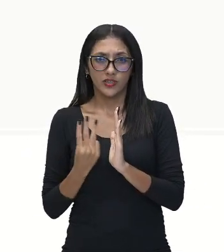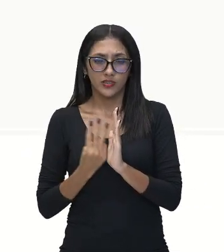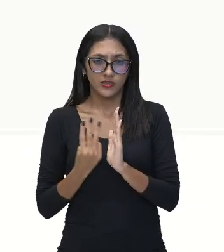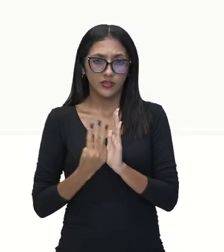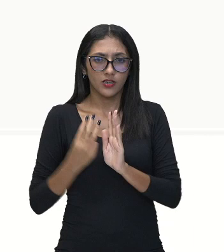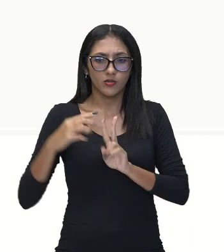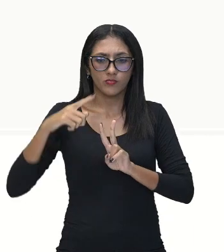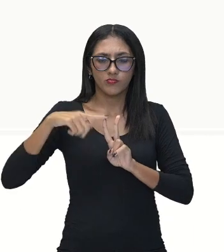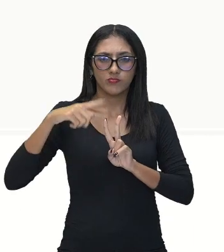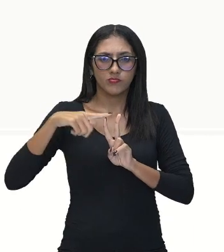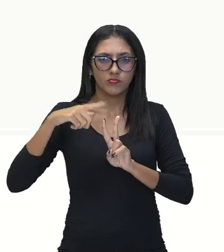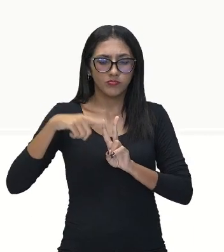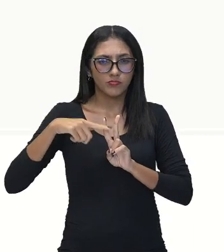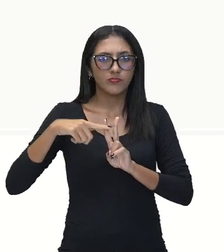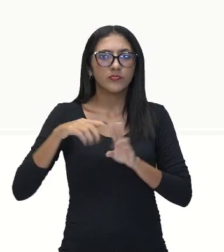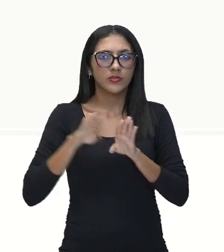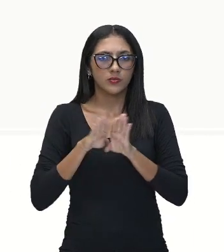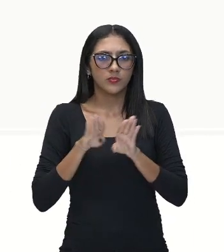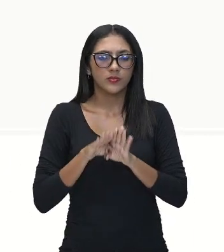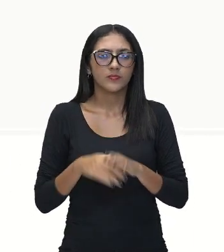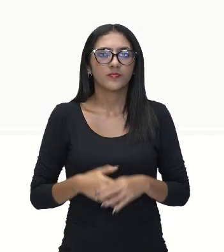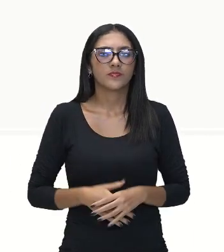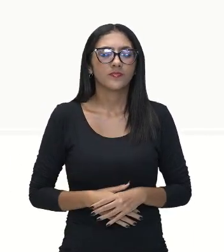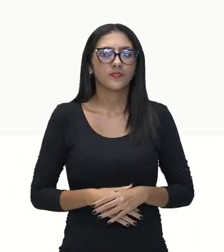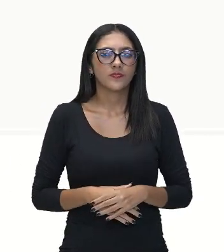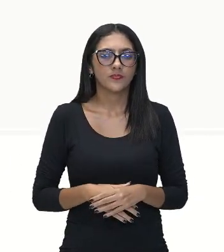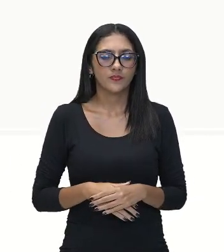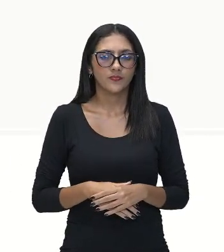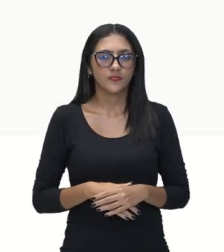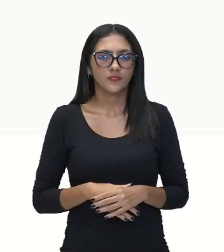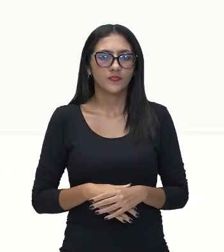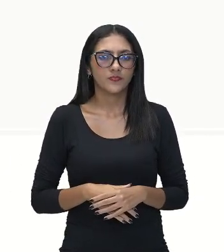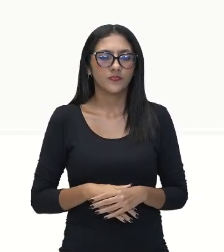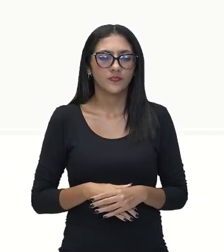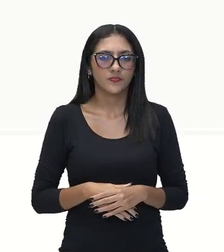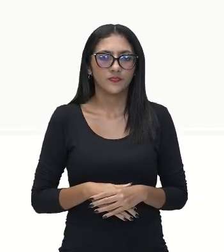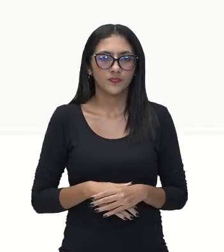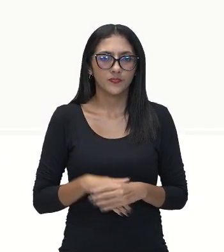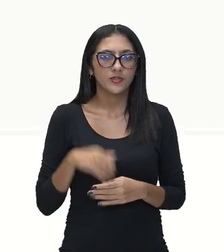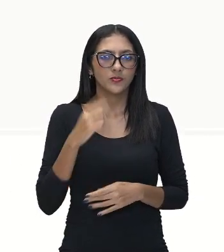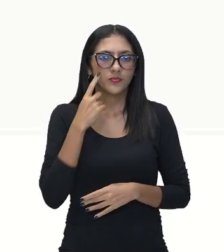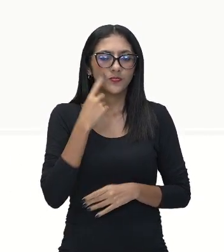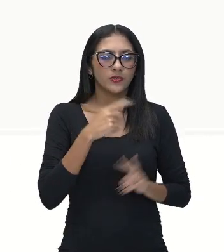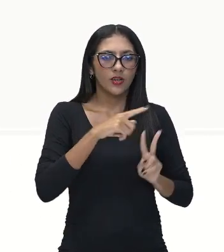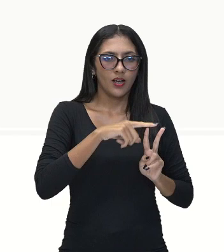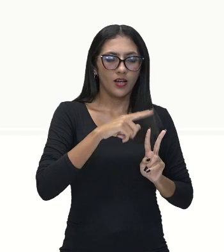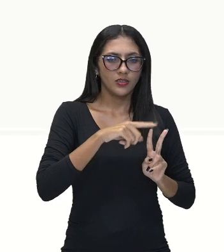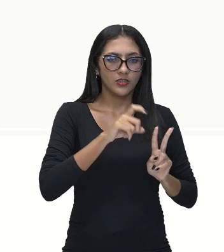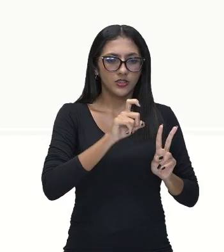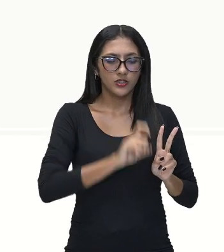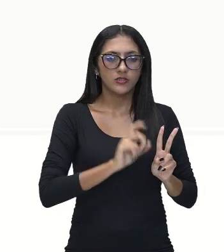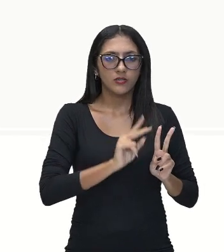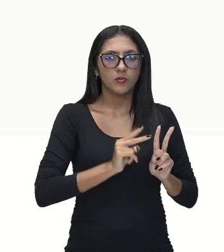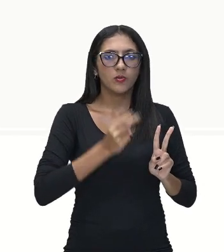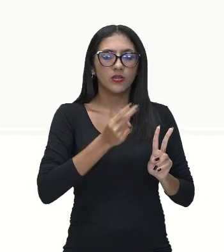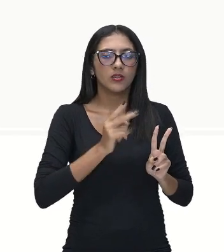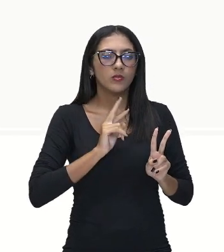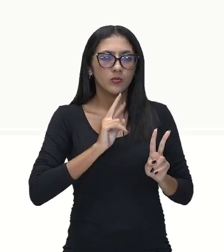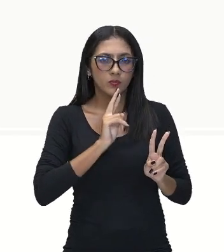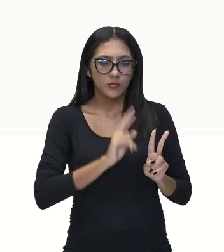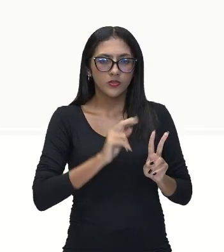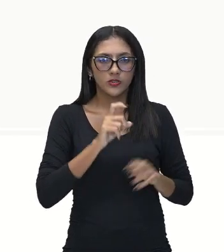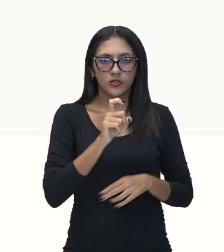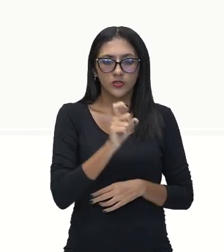último termo e aí vem aqui ó √ x qu é x